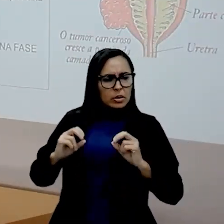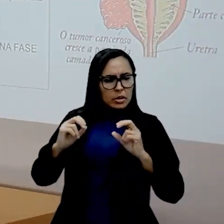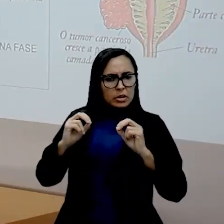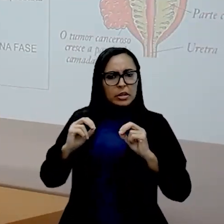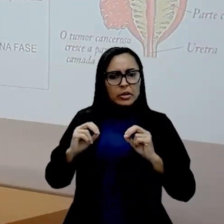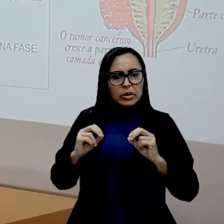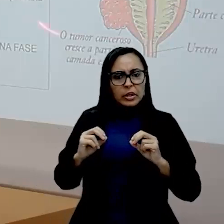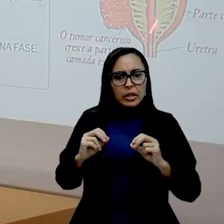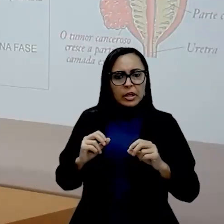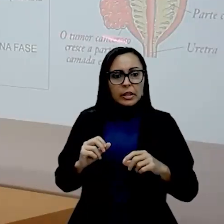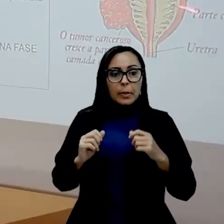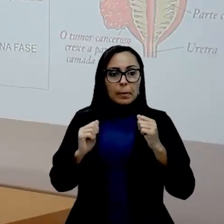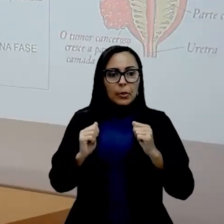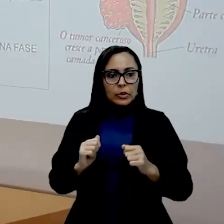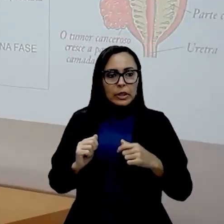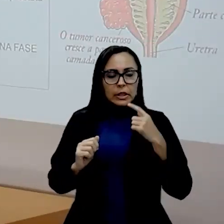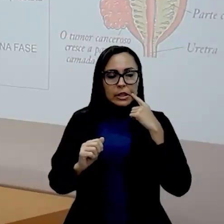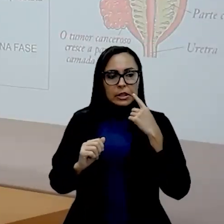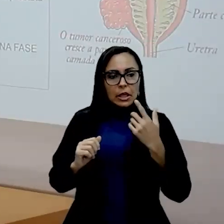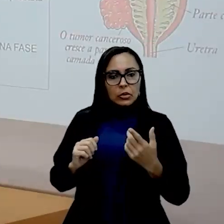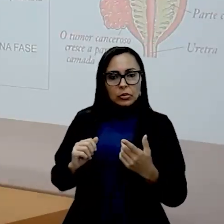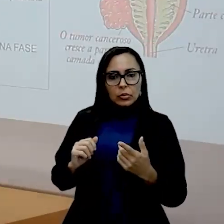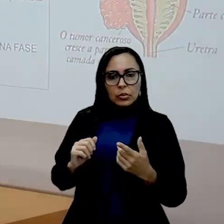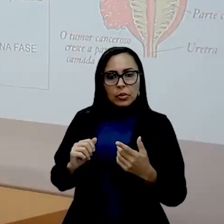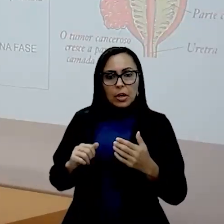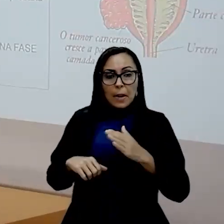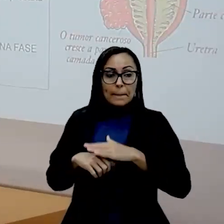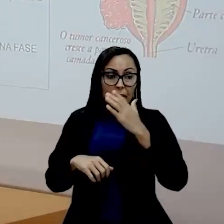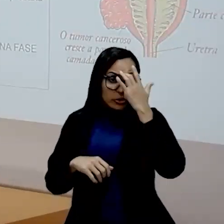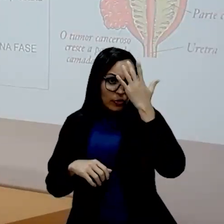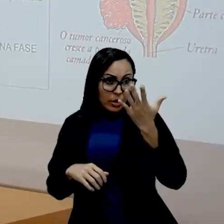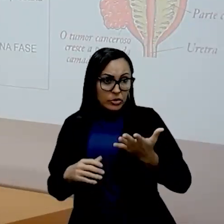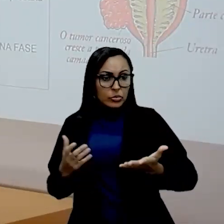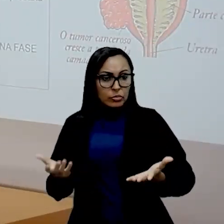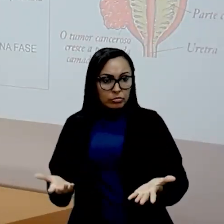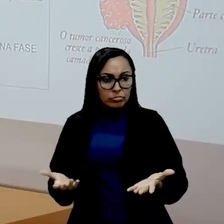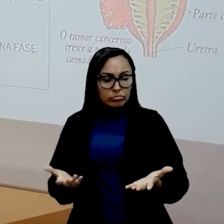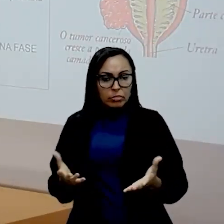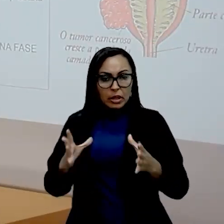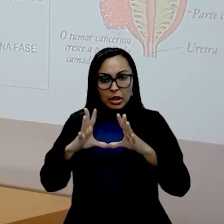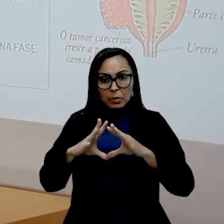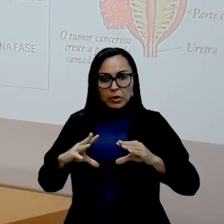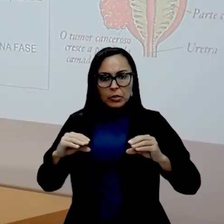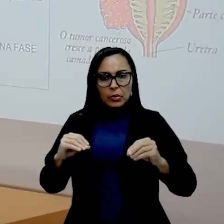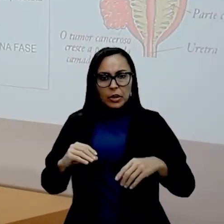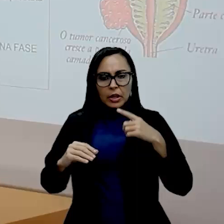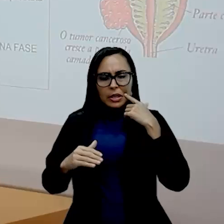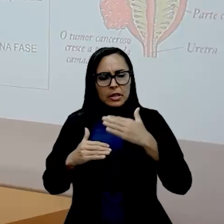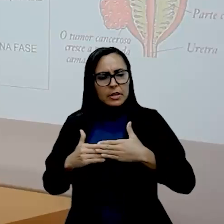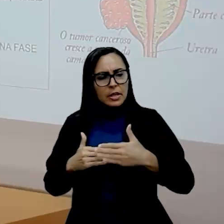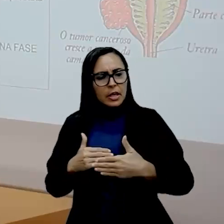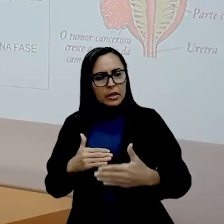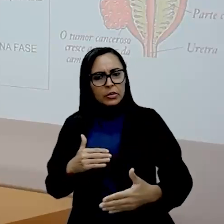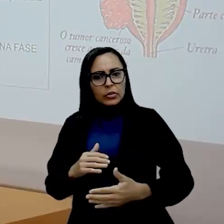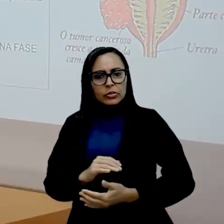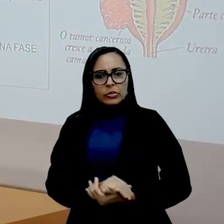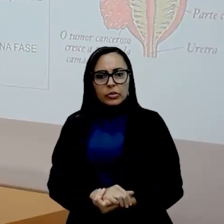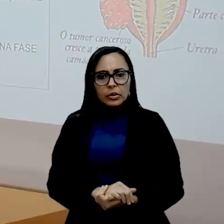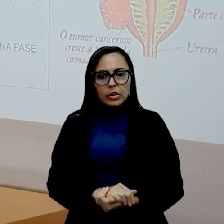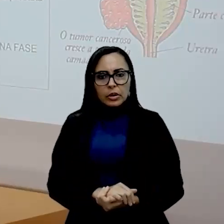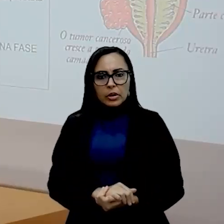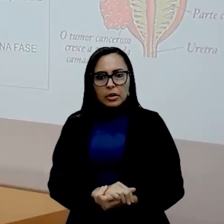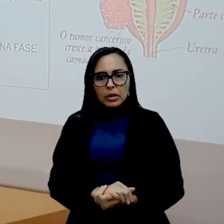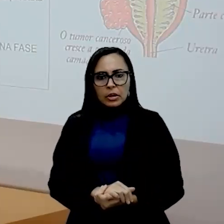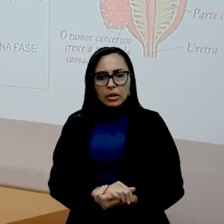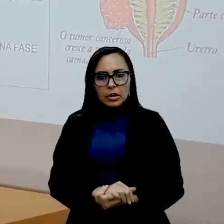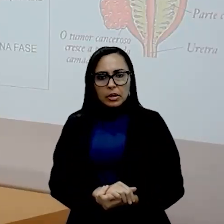ter sido detectado dessa fase, onde é mais fácil curar, e o paciente retarda esse diagnóstico e muitas vezes é diagnosticado numa